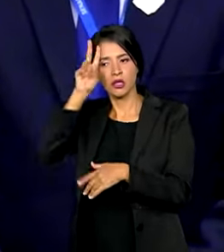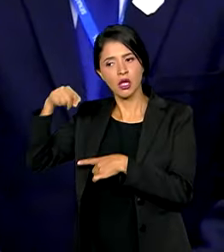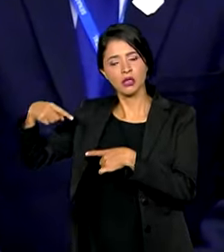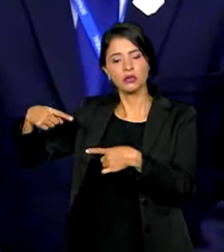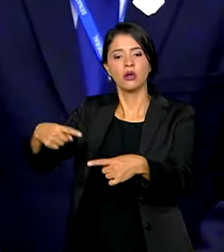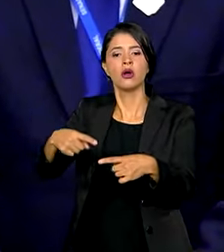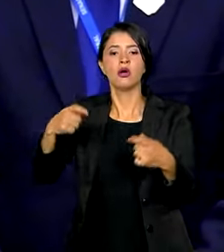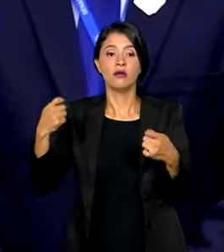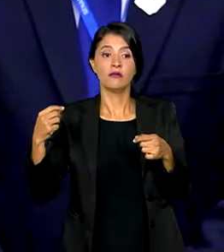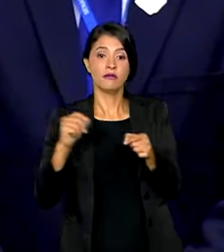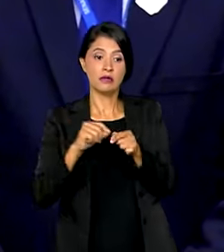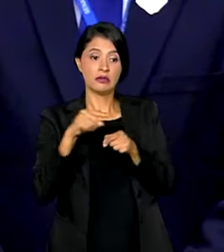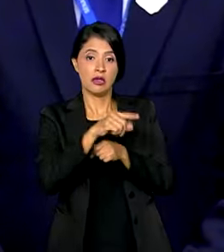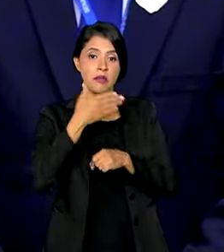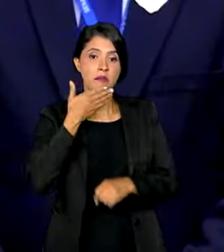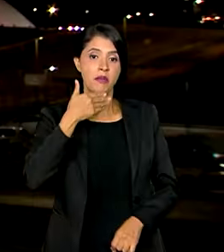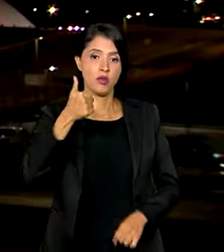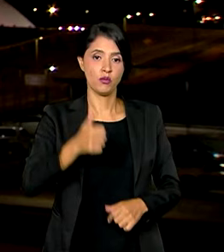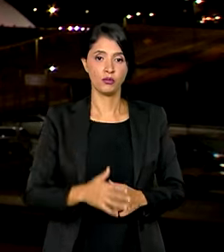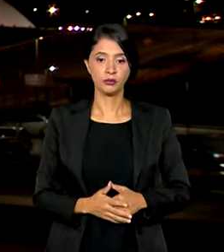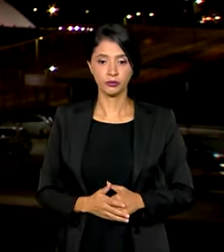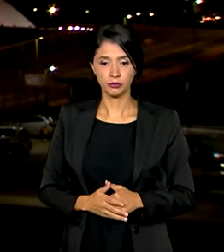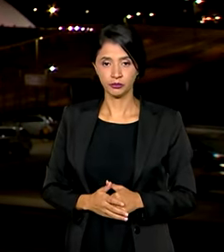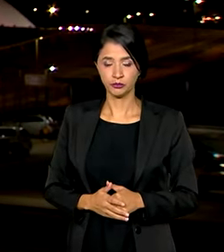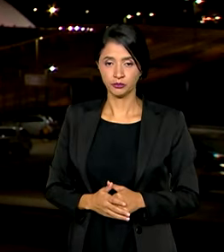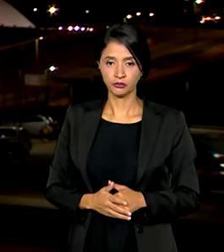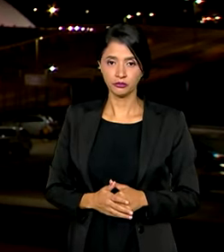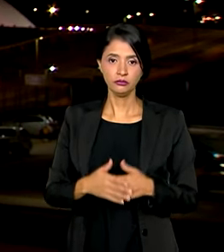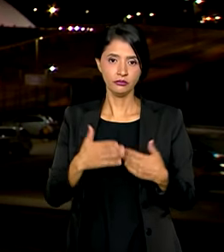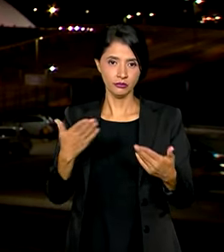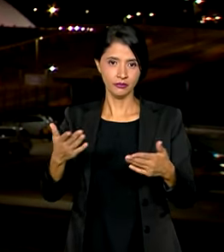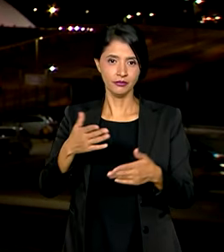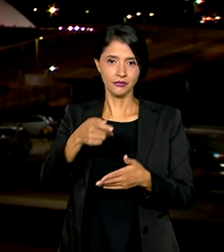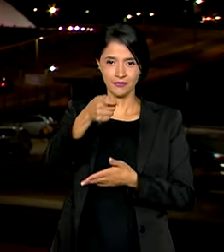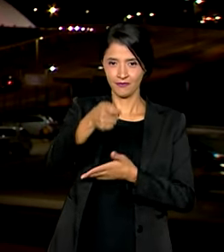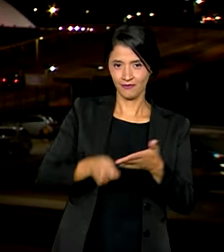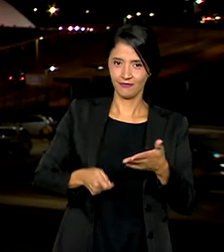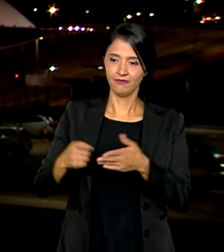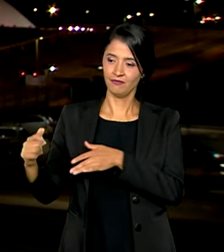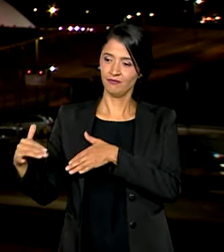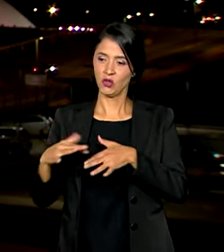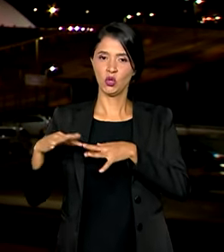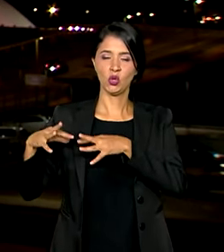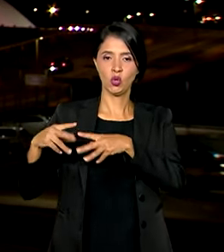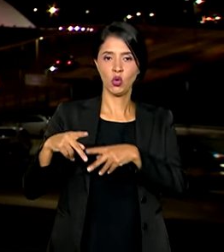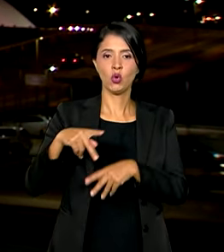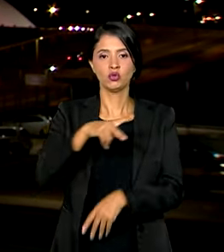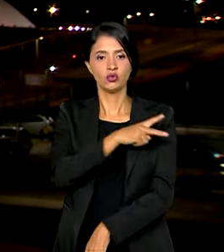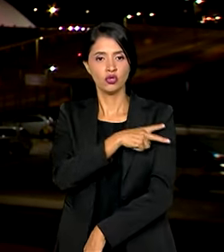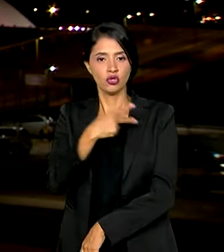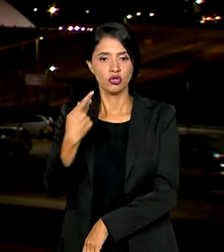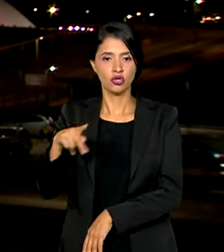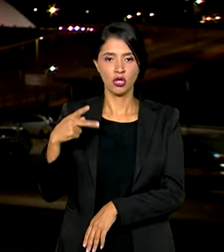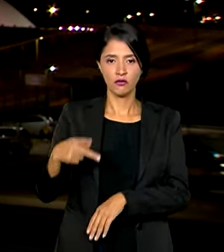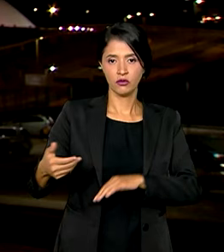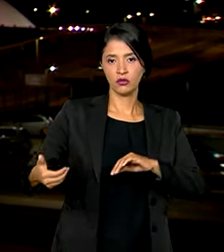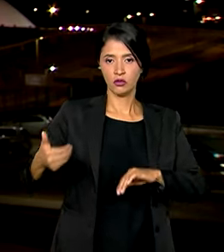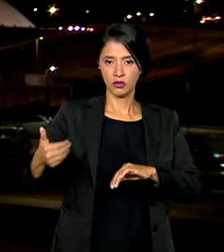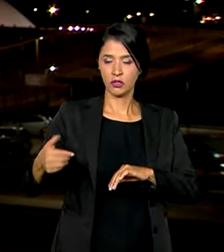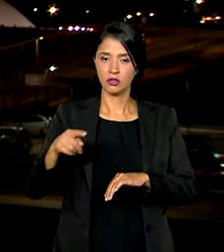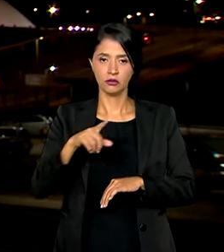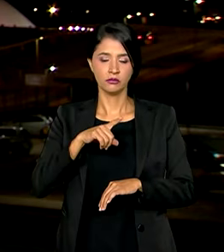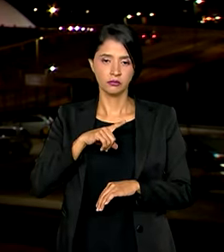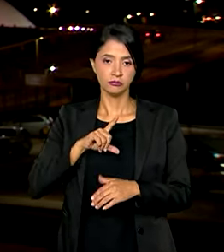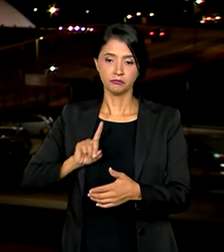de torná-la ainda melhor. O ato de promulgação reuniu todos os chefes dos poderes da tribuna do Congresso. De acordo